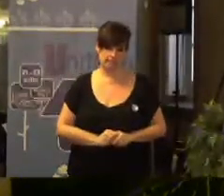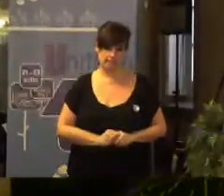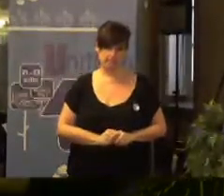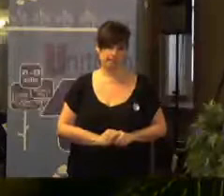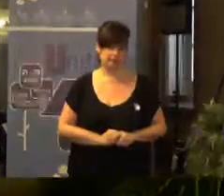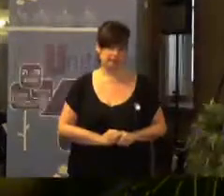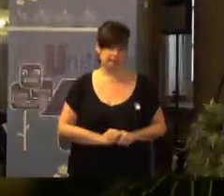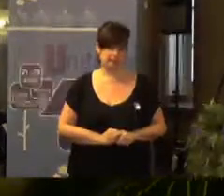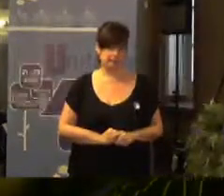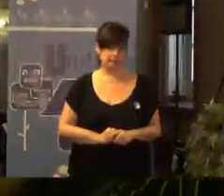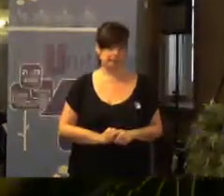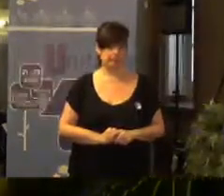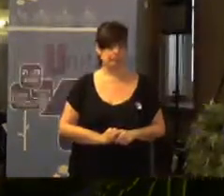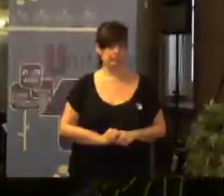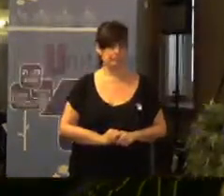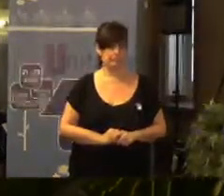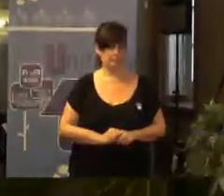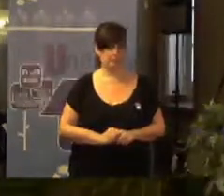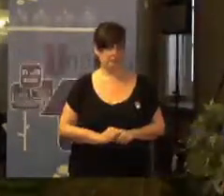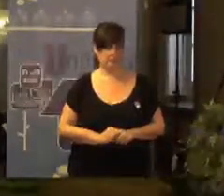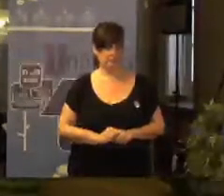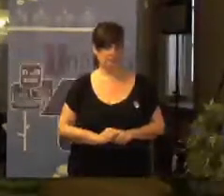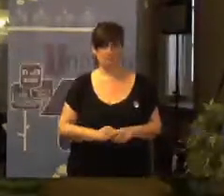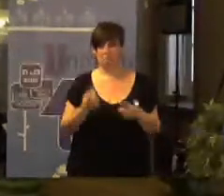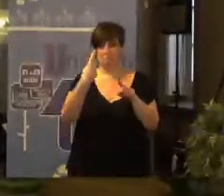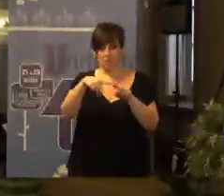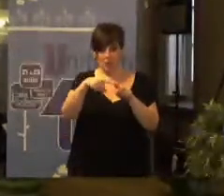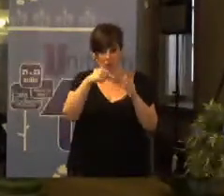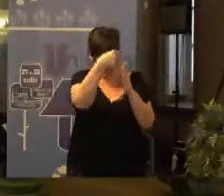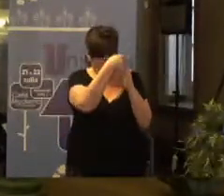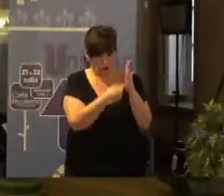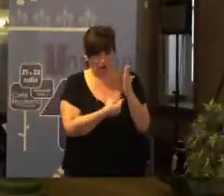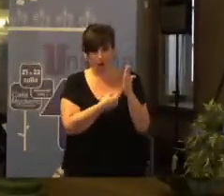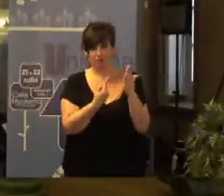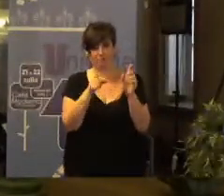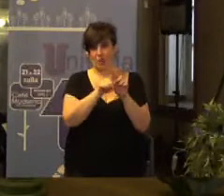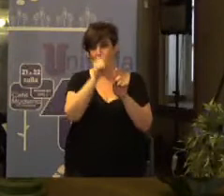É absolutamente ilusória qualquer análise